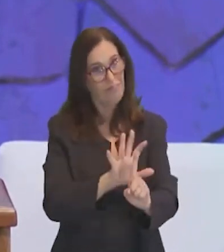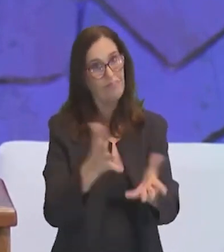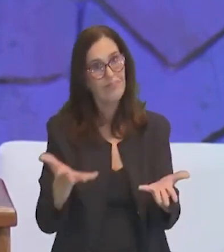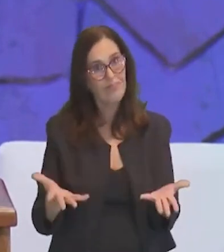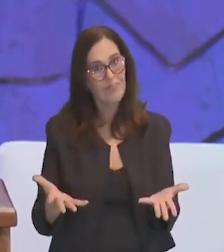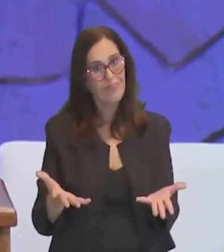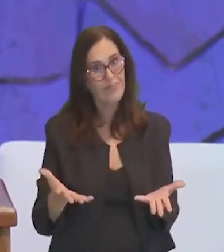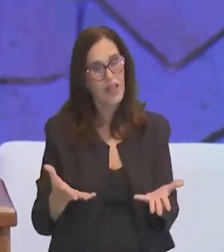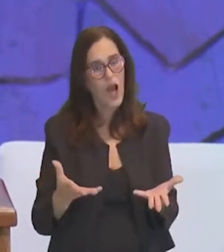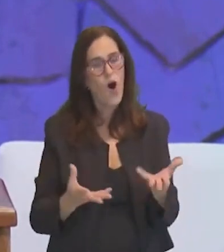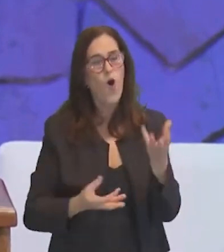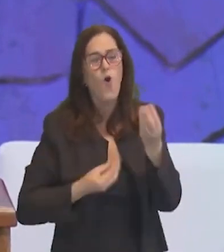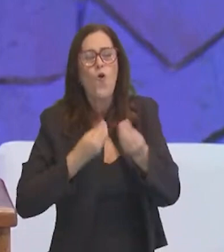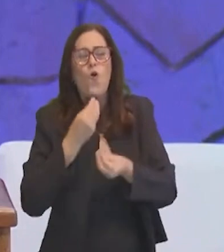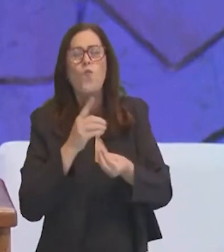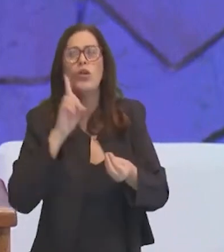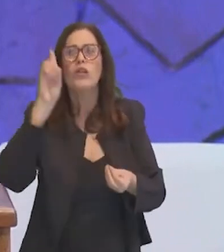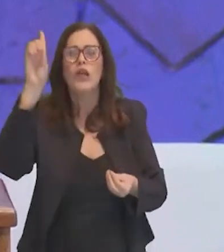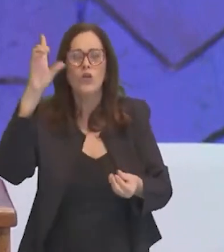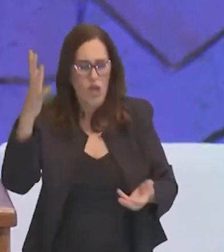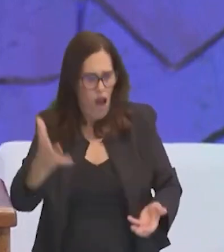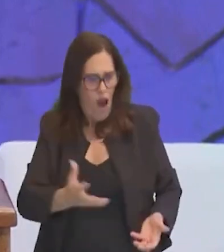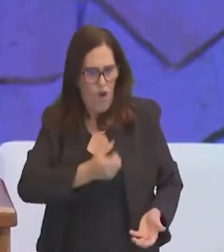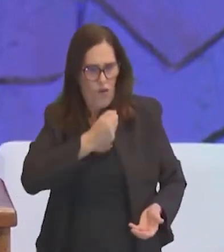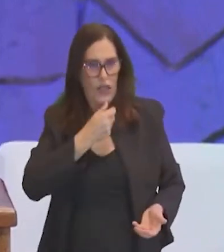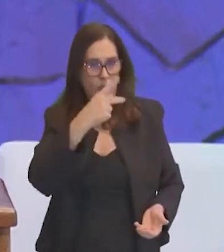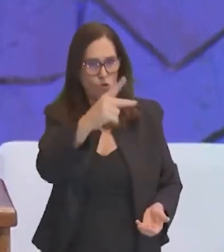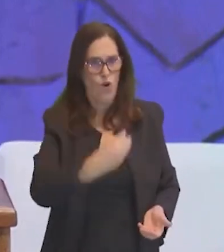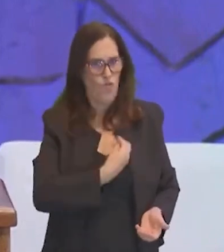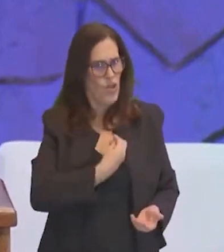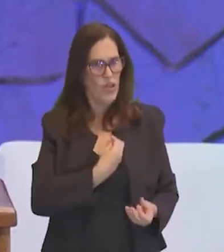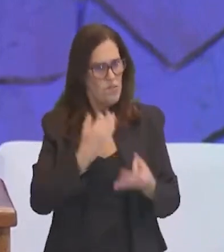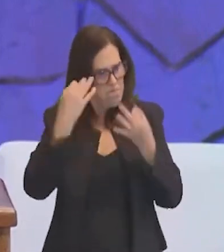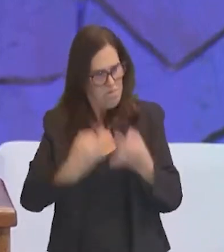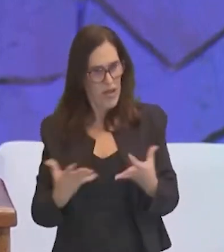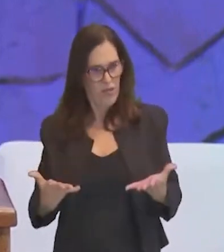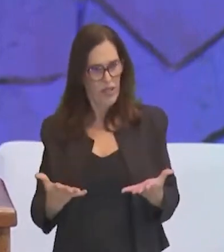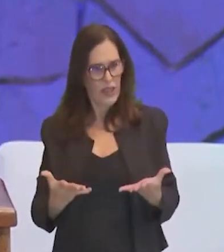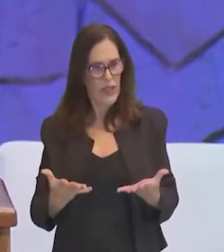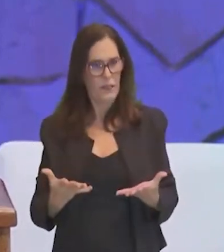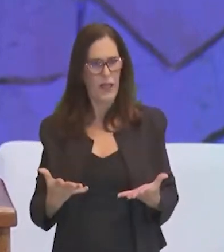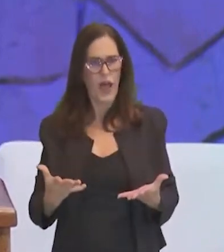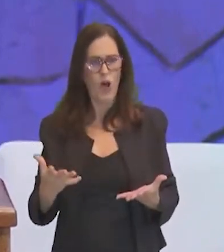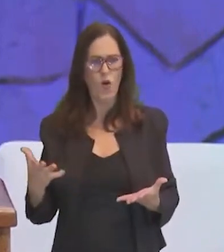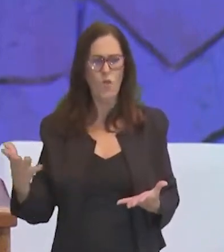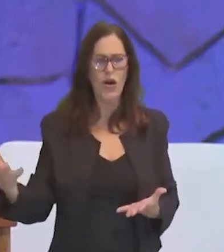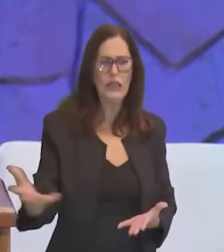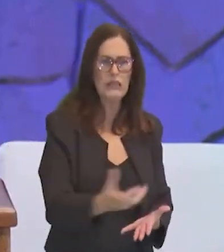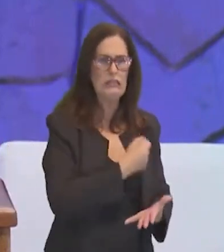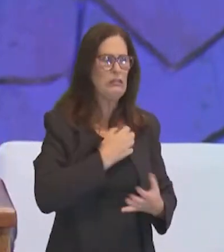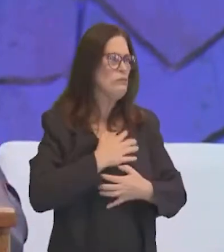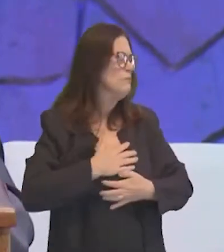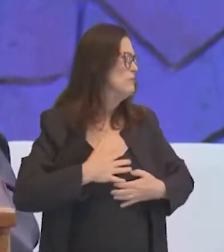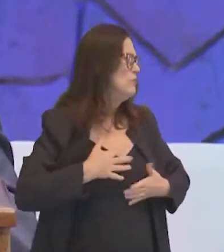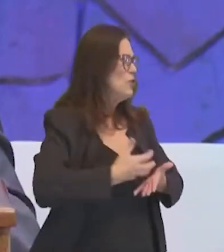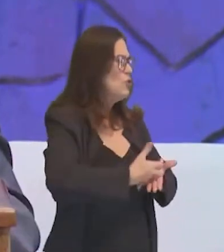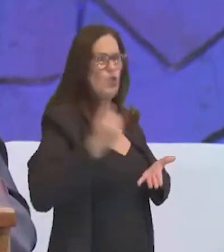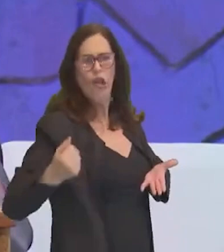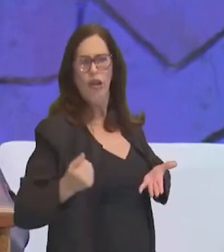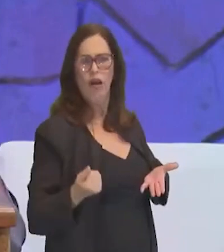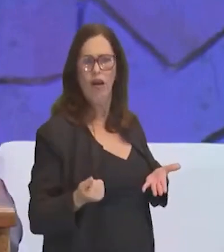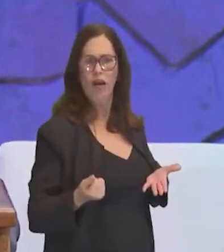A forma como Deus tem resgatado você do pecado, a forma como Deus tem resgatado você da angústia, da